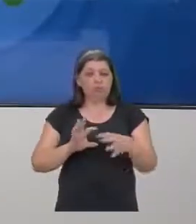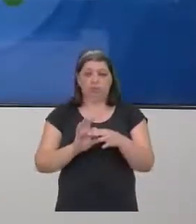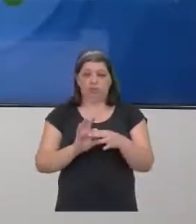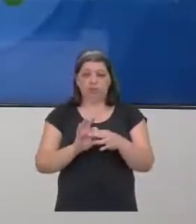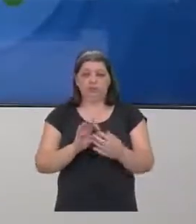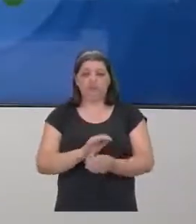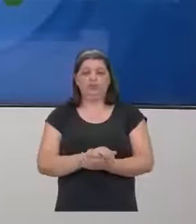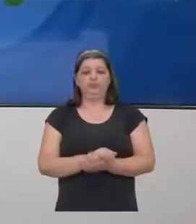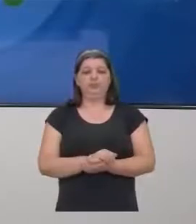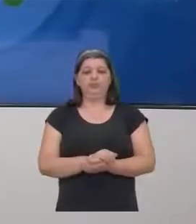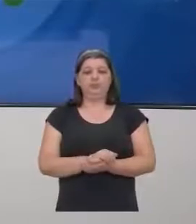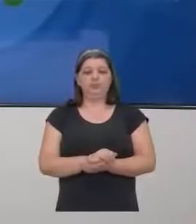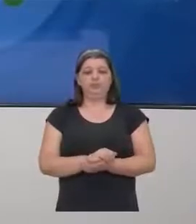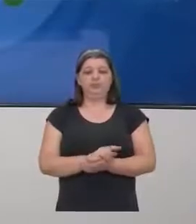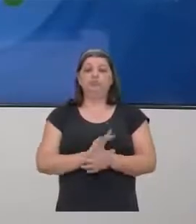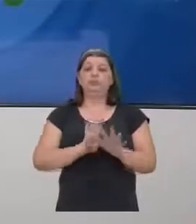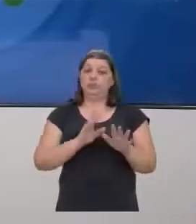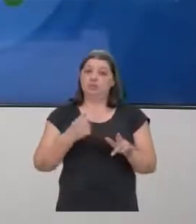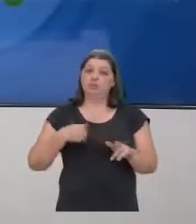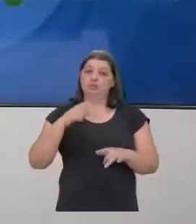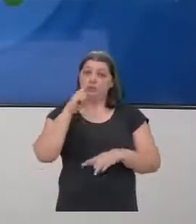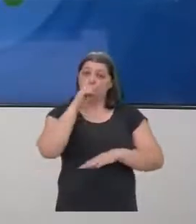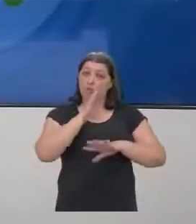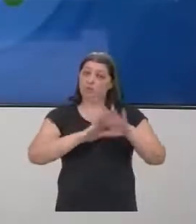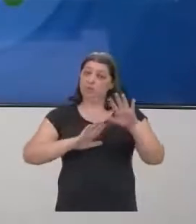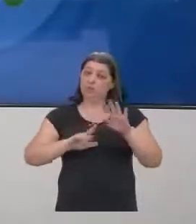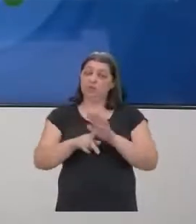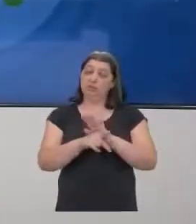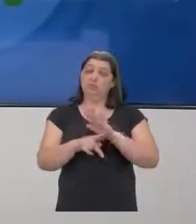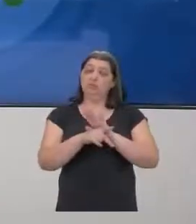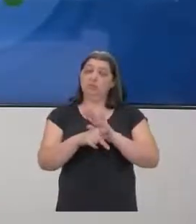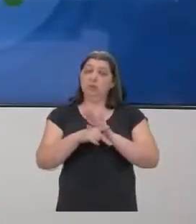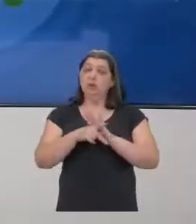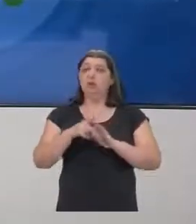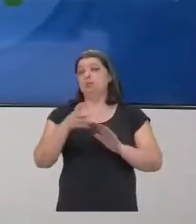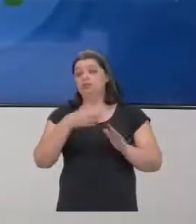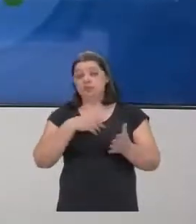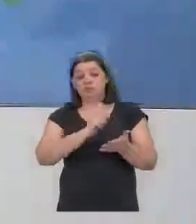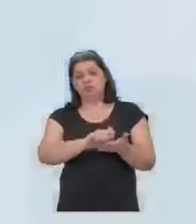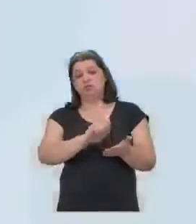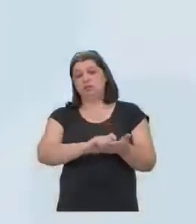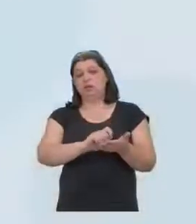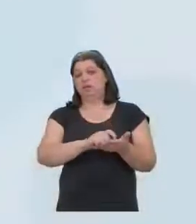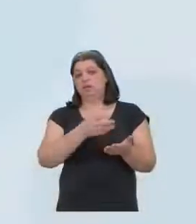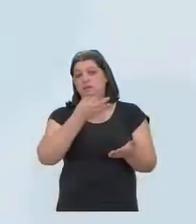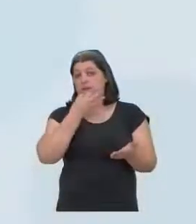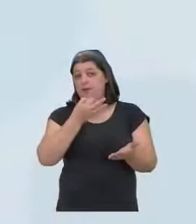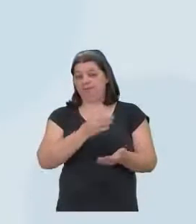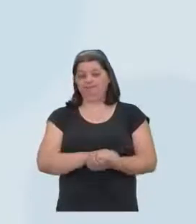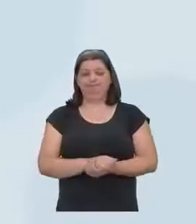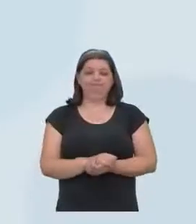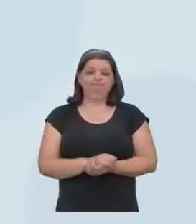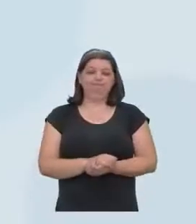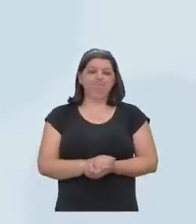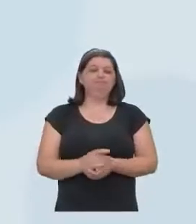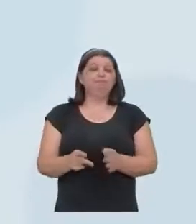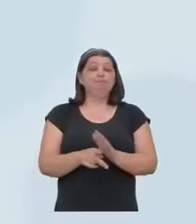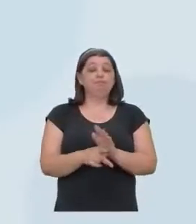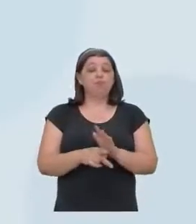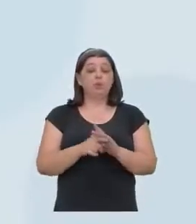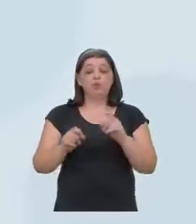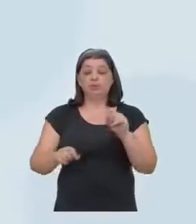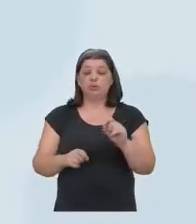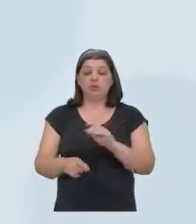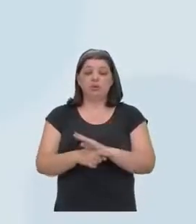só, tem que tomar cuidado com as coisas que a gente defende, com as coisas que a gente escreve. Por exemplo, a próxima questão polêmica. A política de cotas